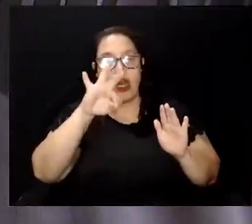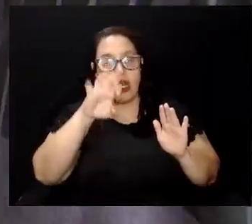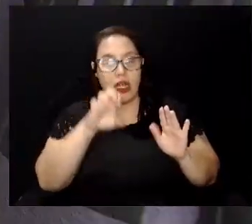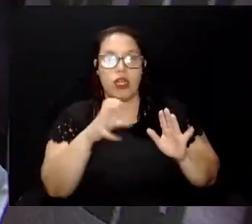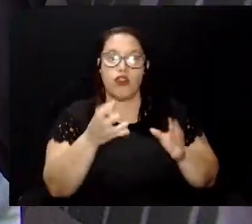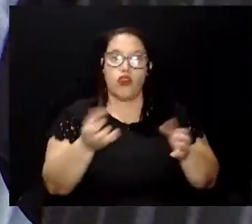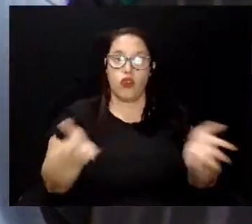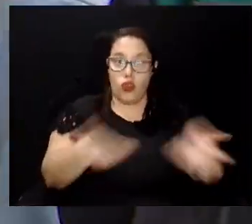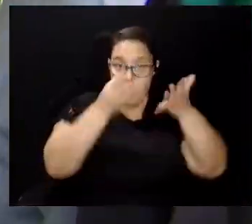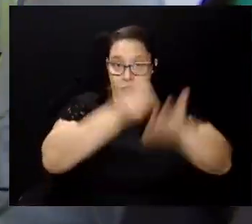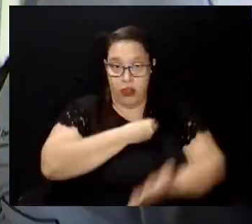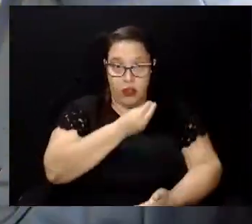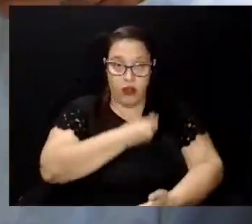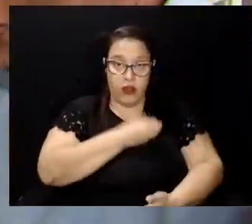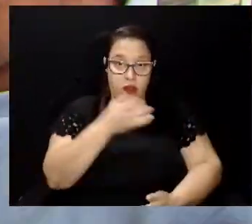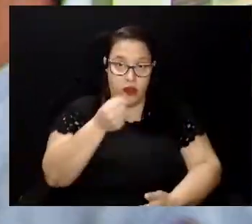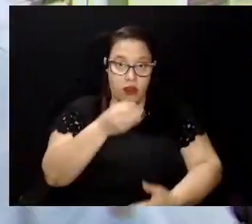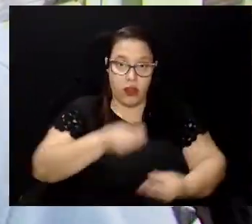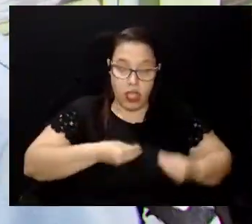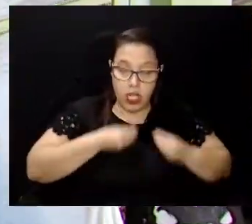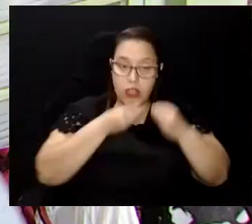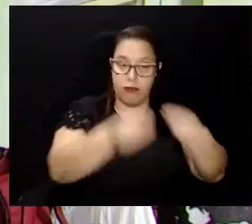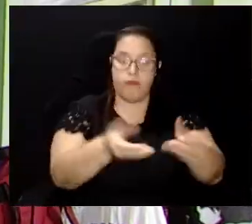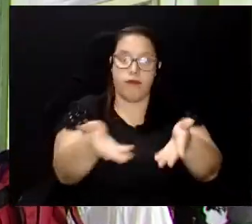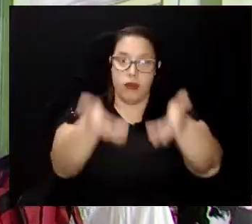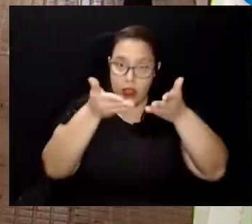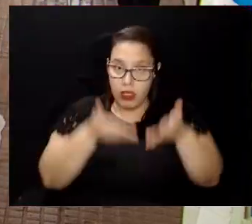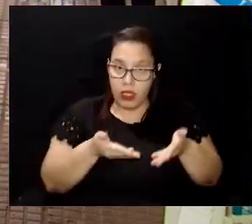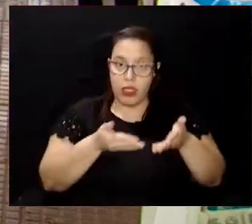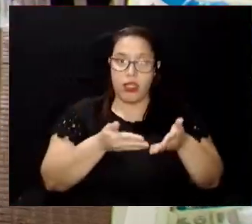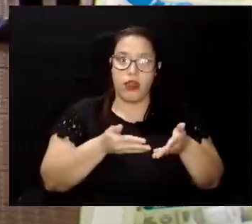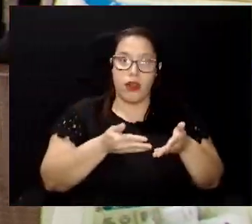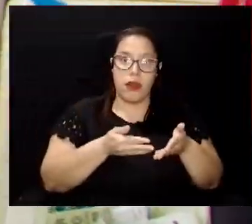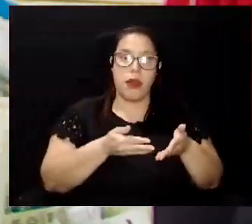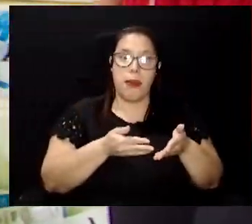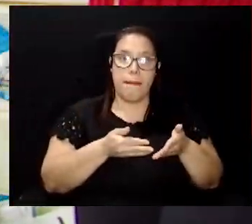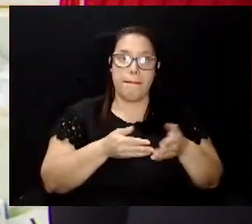várias instituições e nós somos um ponto de entrega. Recebemos,